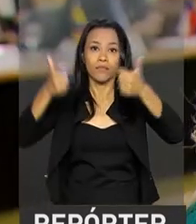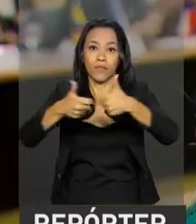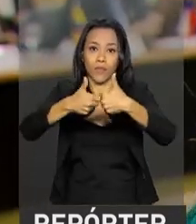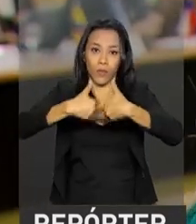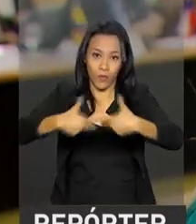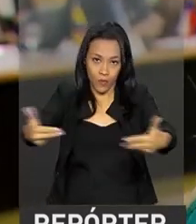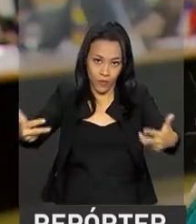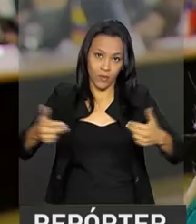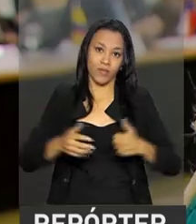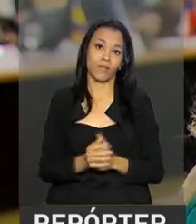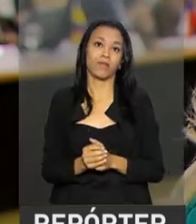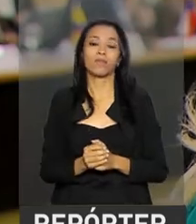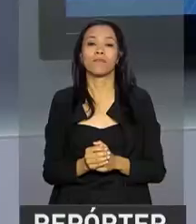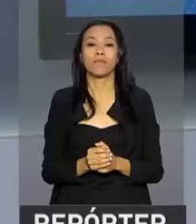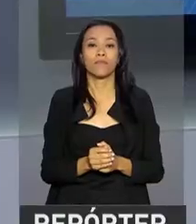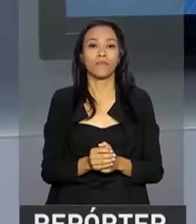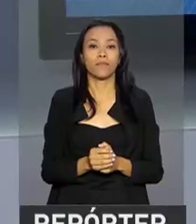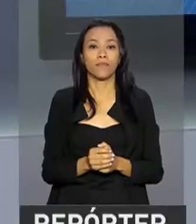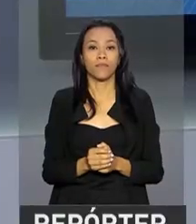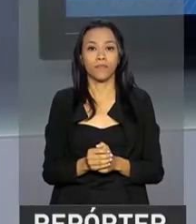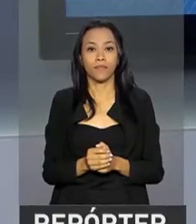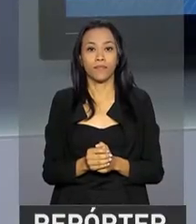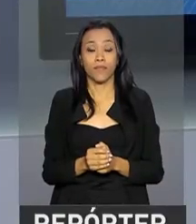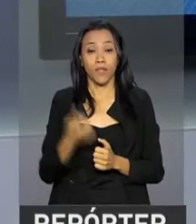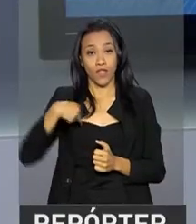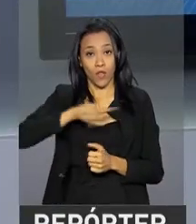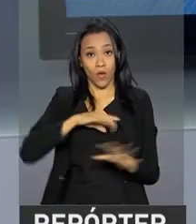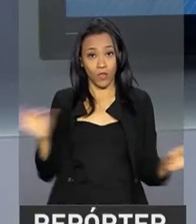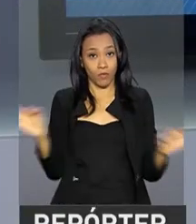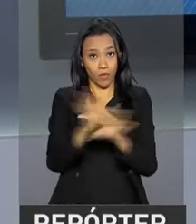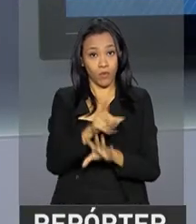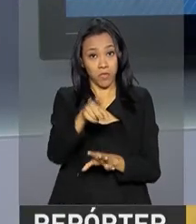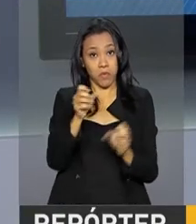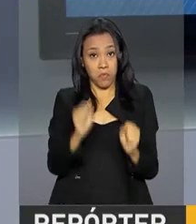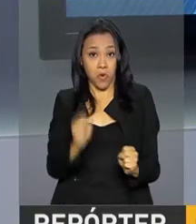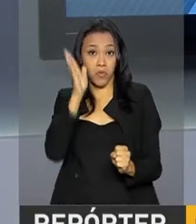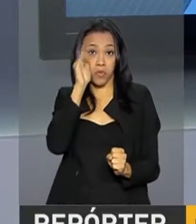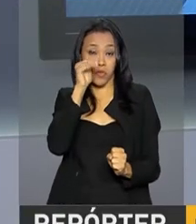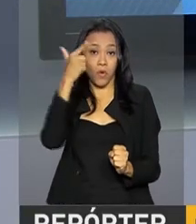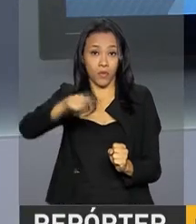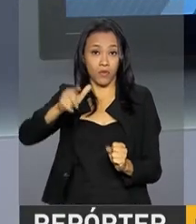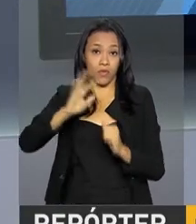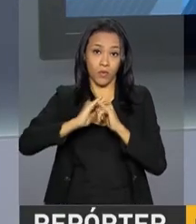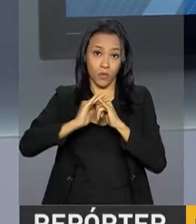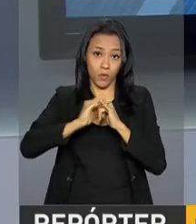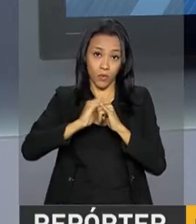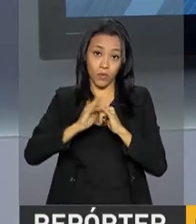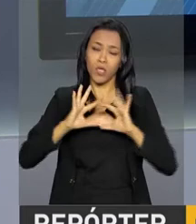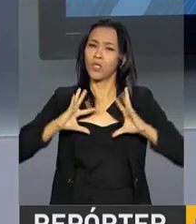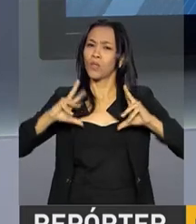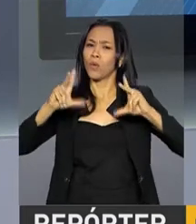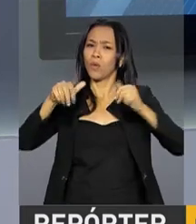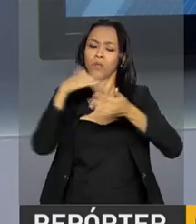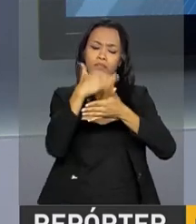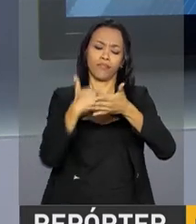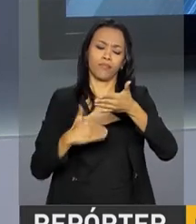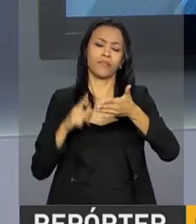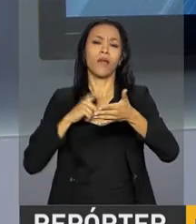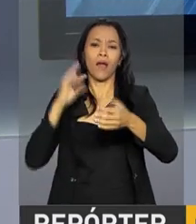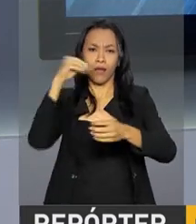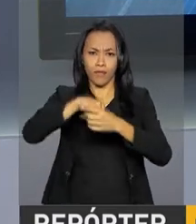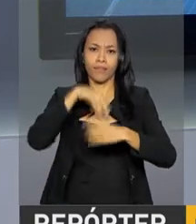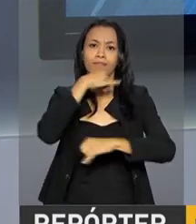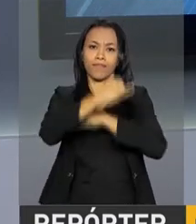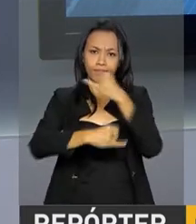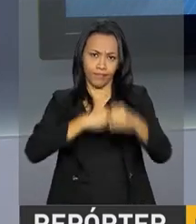tomam duramente a eficiência nós ficamos por aqui você pode rever as reportagens no youtube e toda nossa programação também